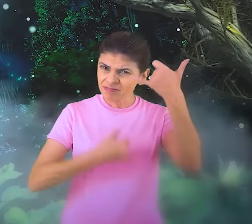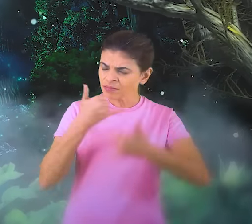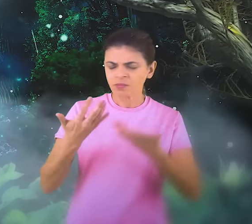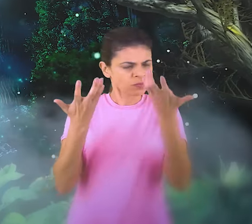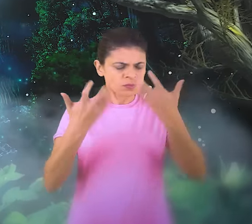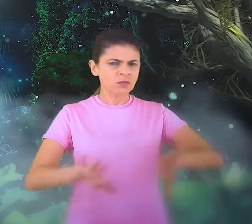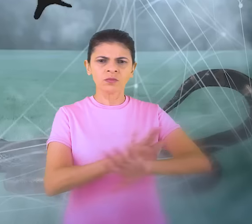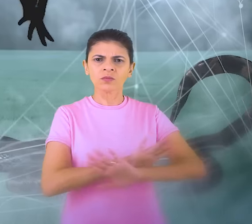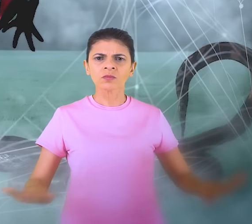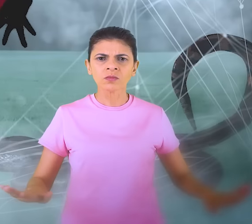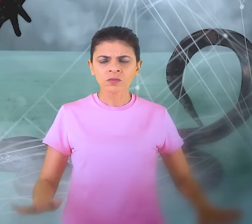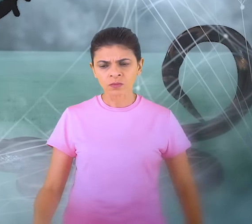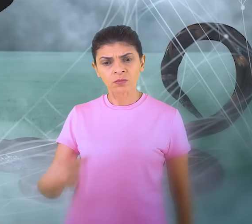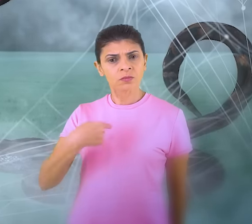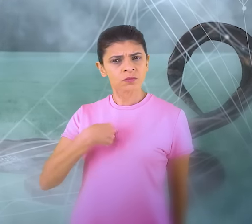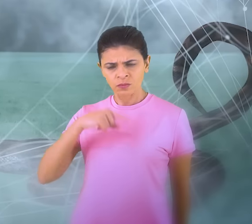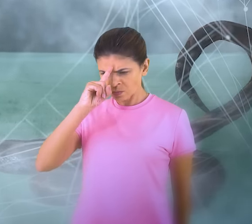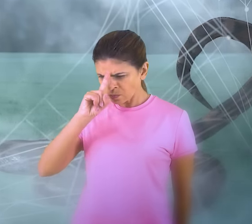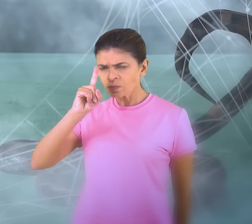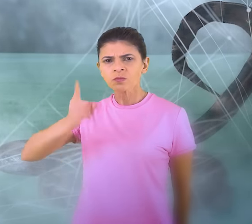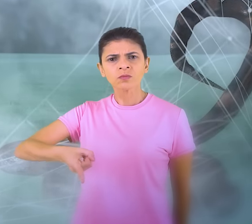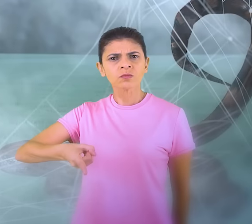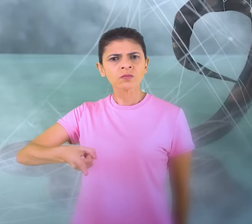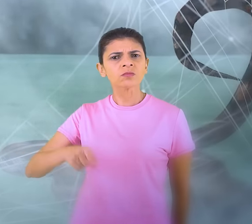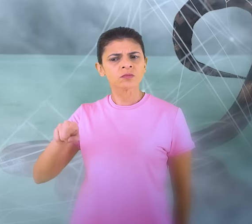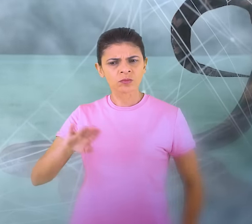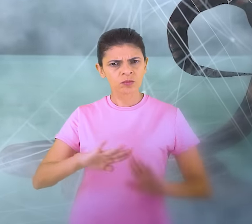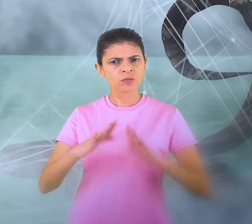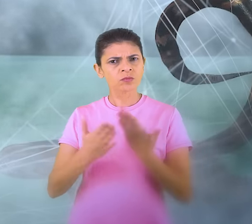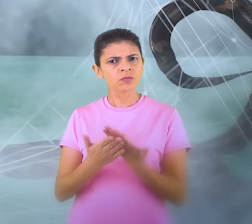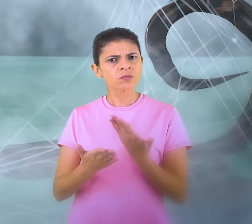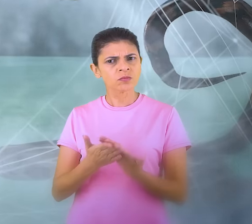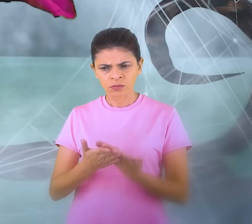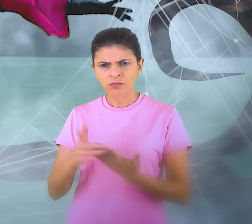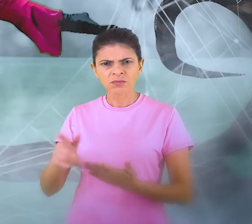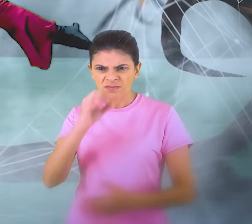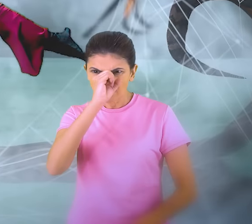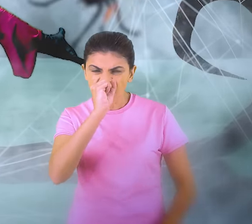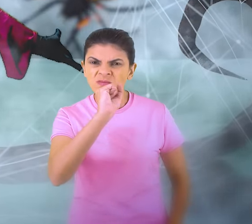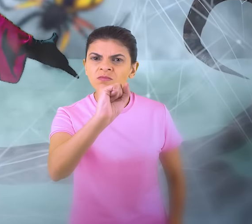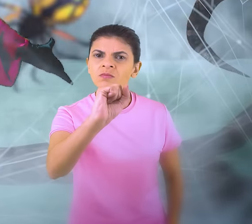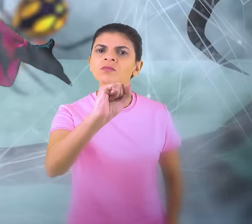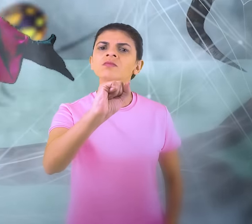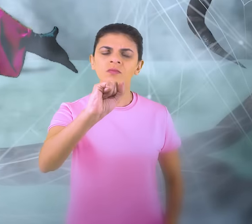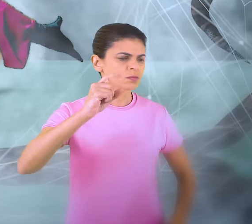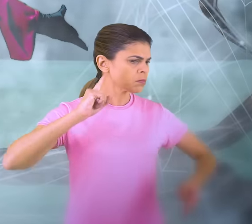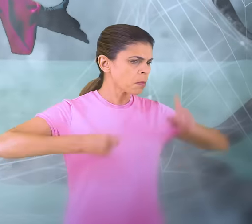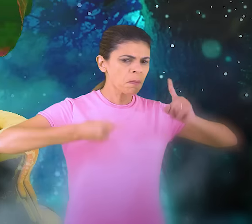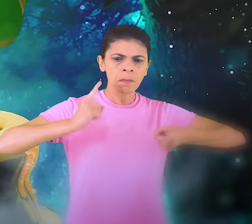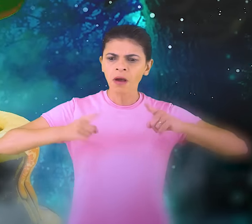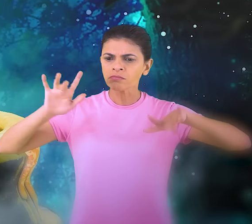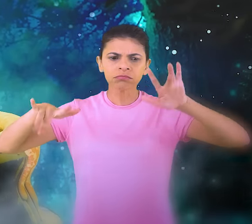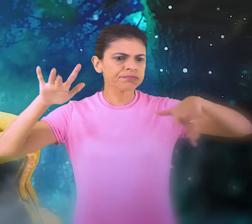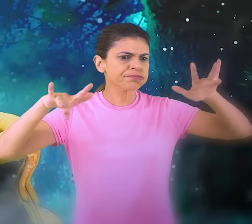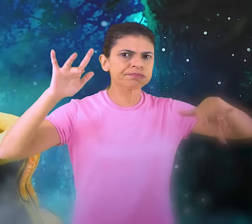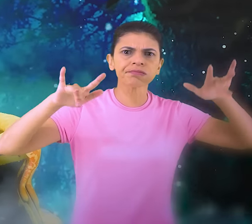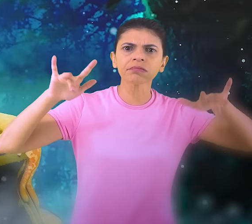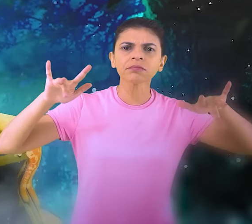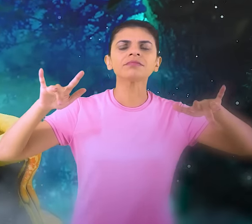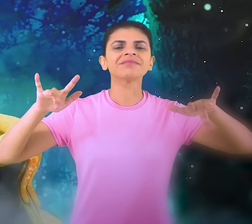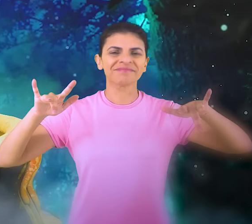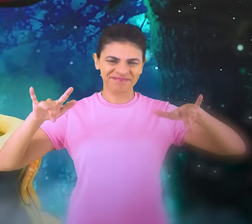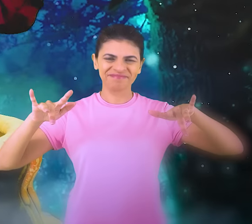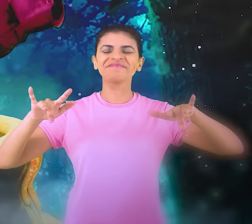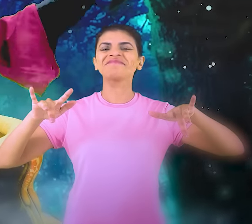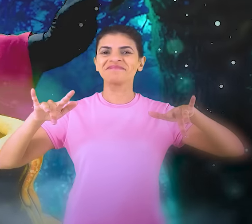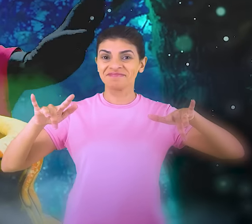brincar. Eu que mando nessa escola, as bruxas vão comandar. É